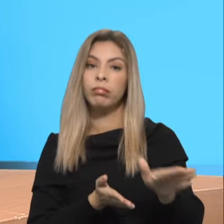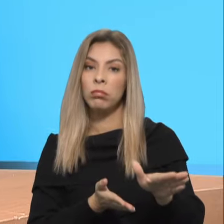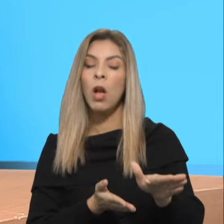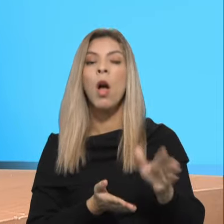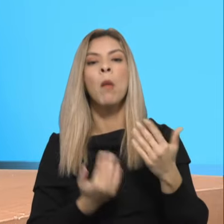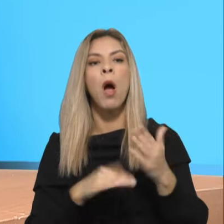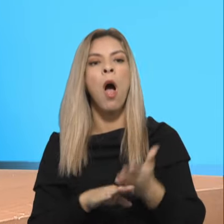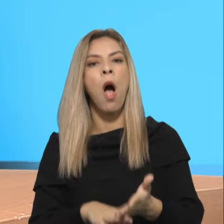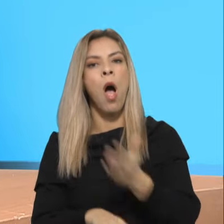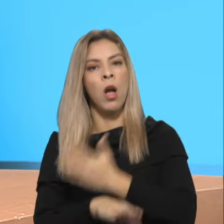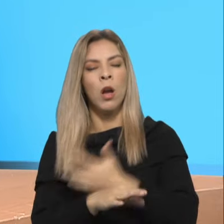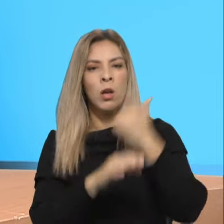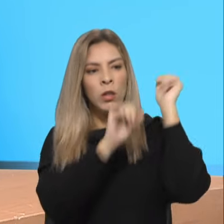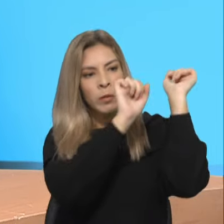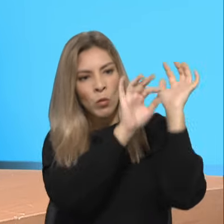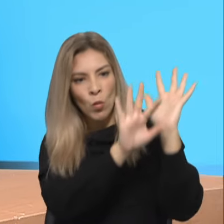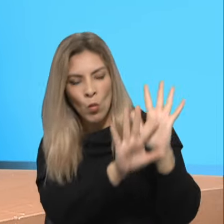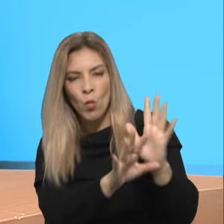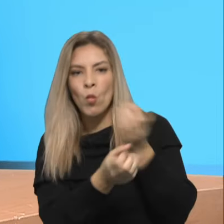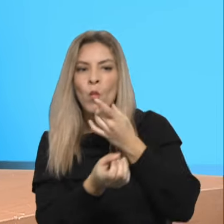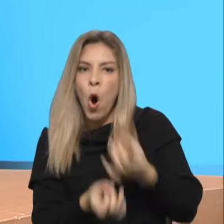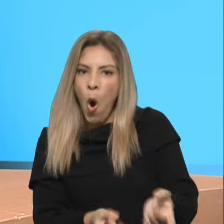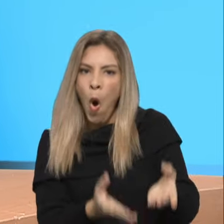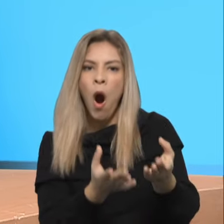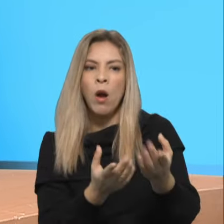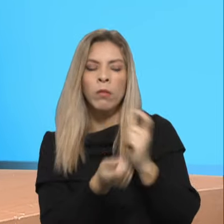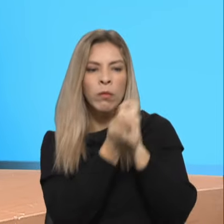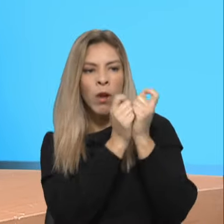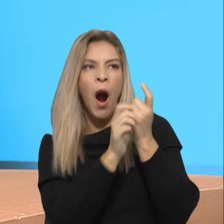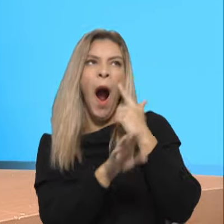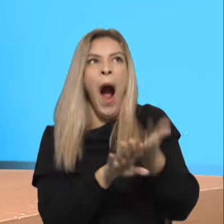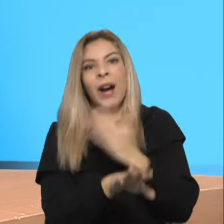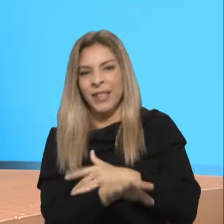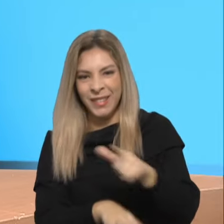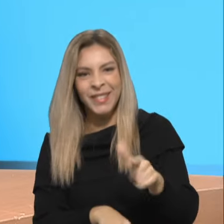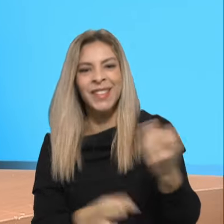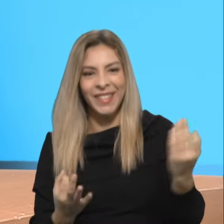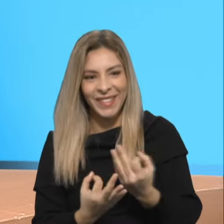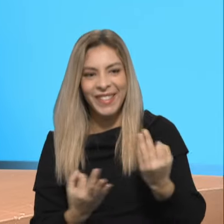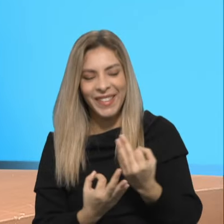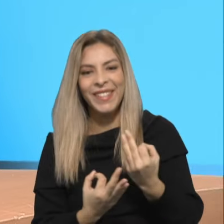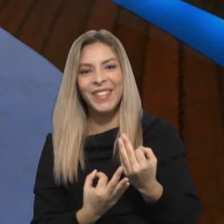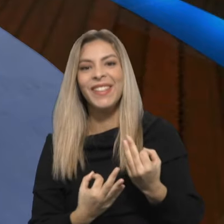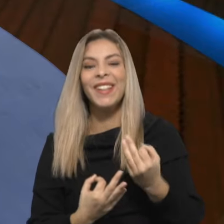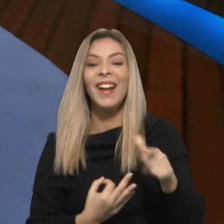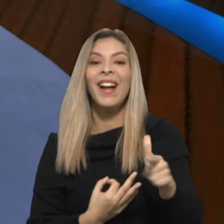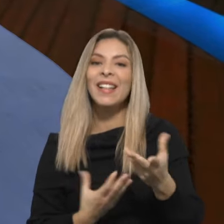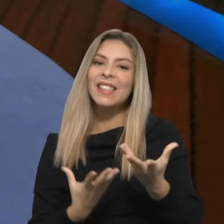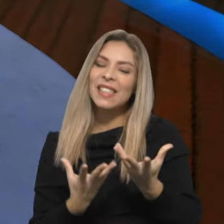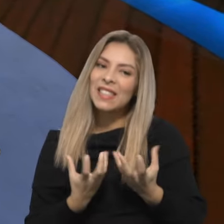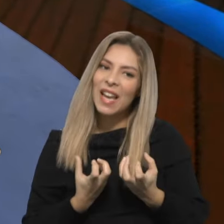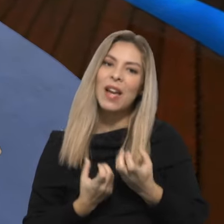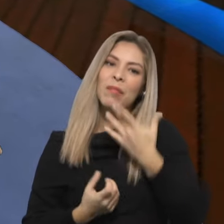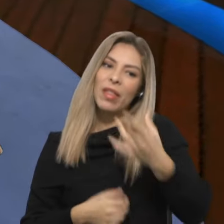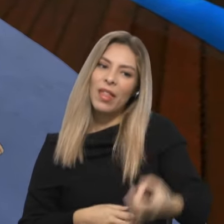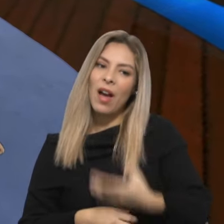recebe antecipadamente, diríamos nós economicamente, retroativamente, recebe a redenção e a graça